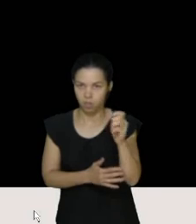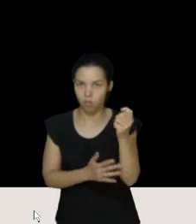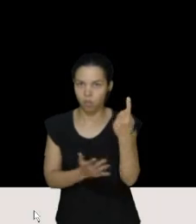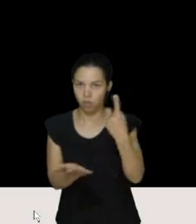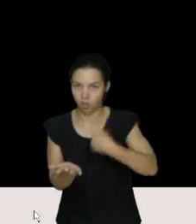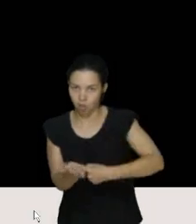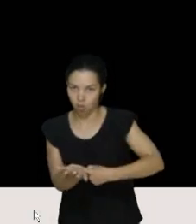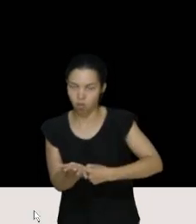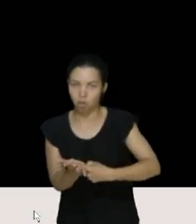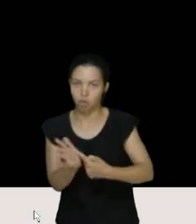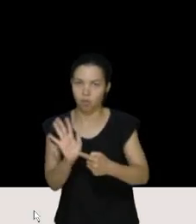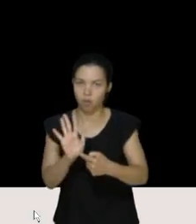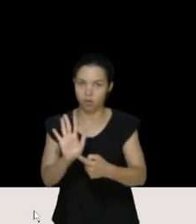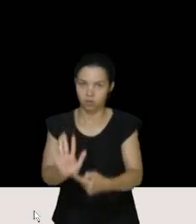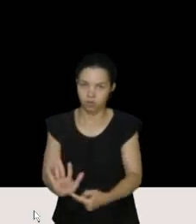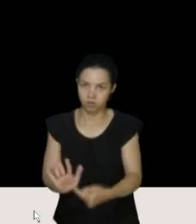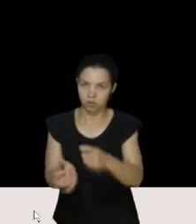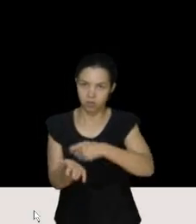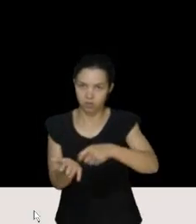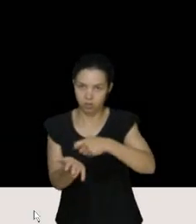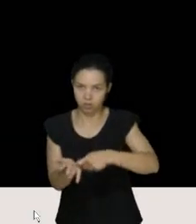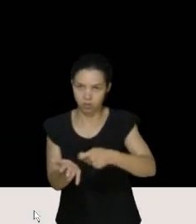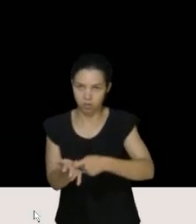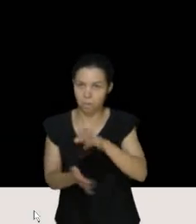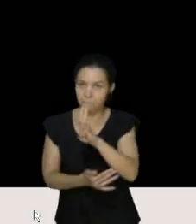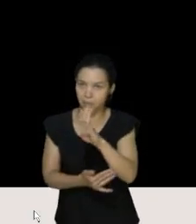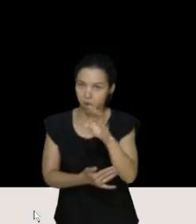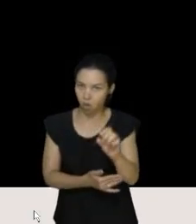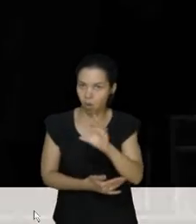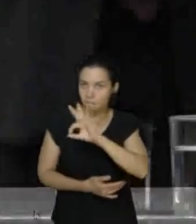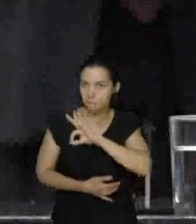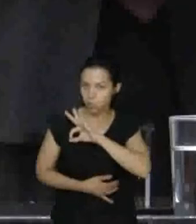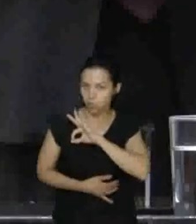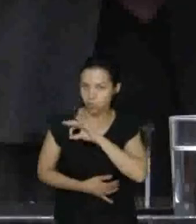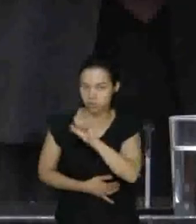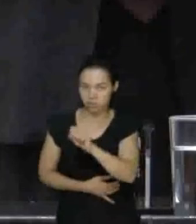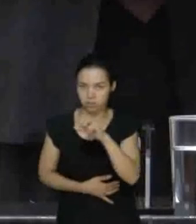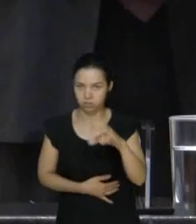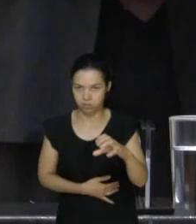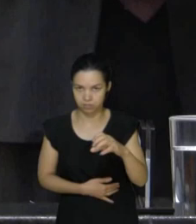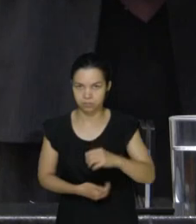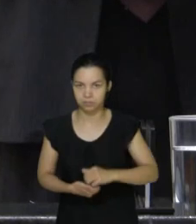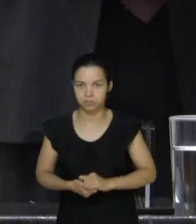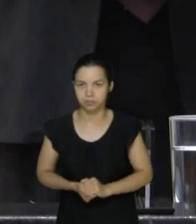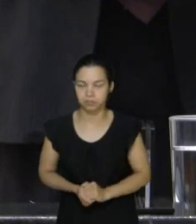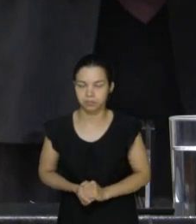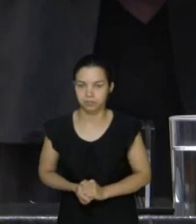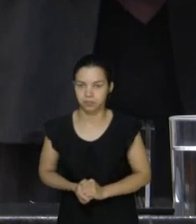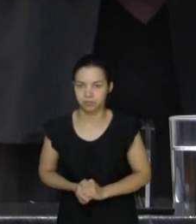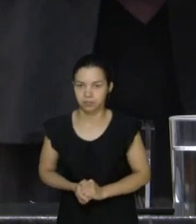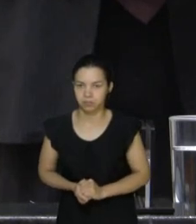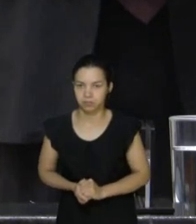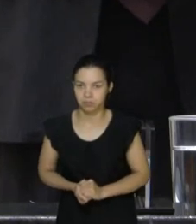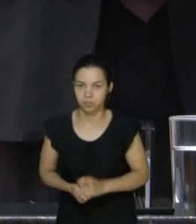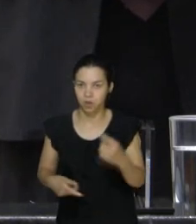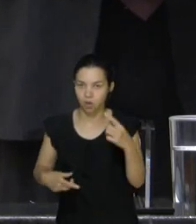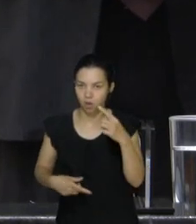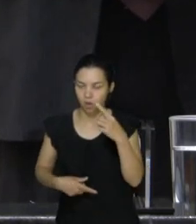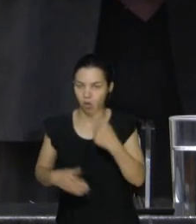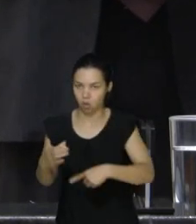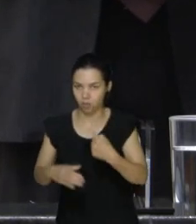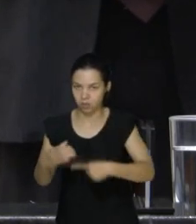ato de lavratura do boletim de ocorrência nas delegacias de polícia em Santa Catarina. O parecer das comissões